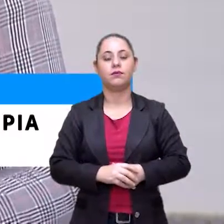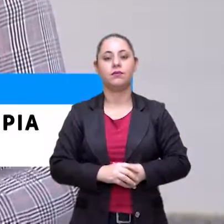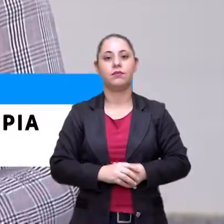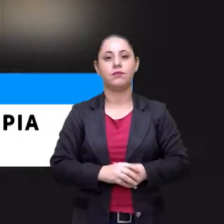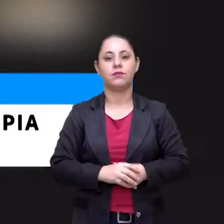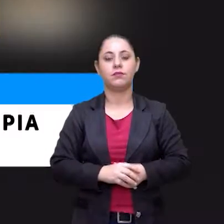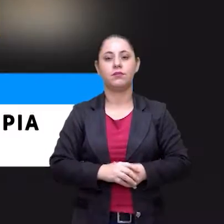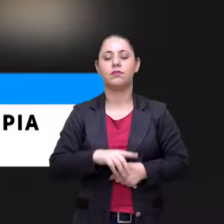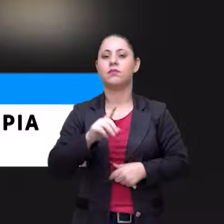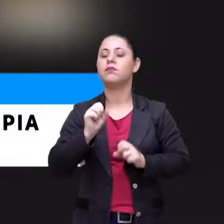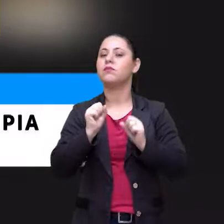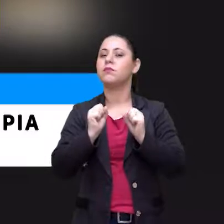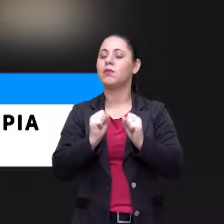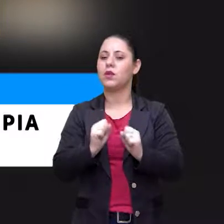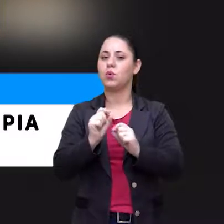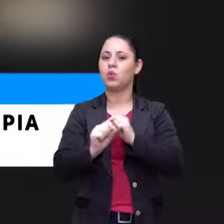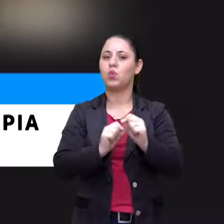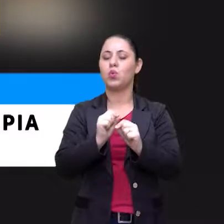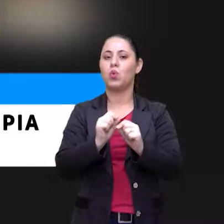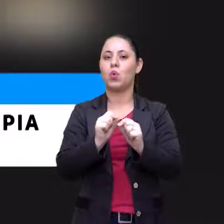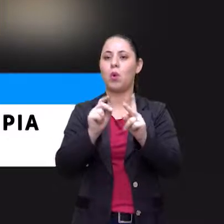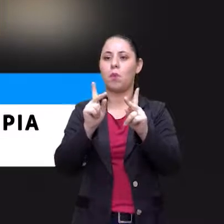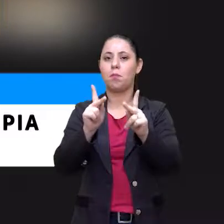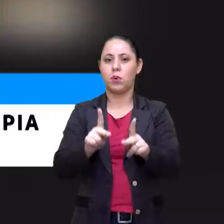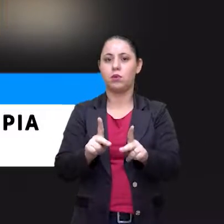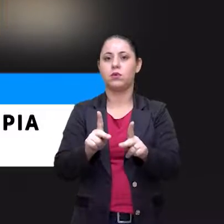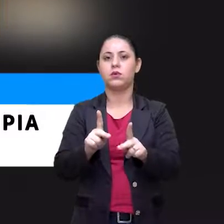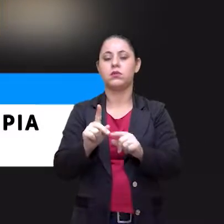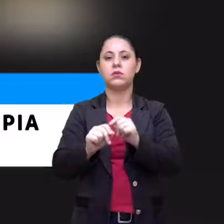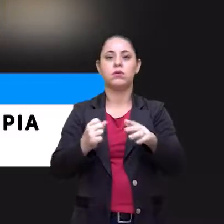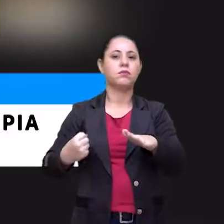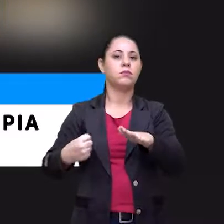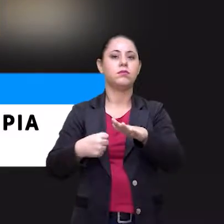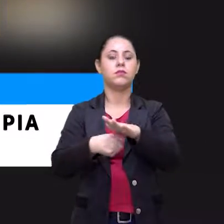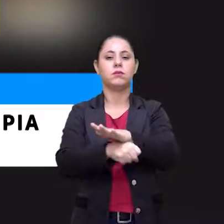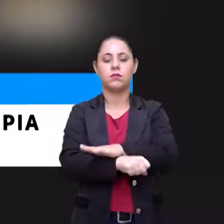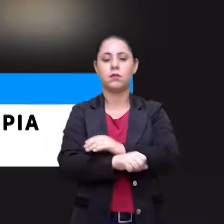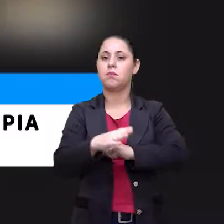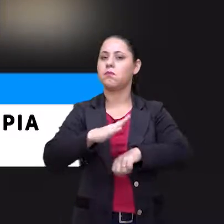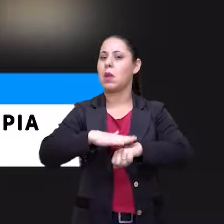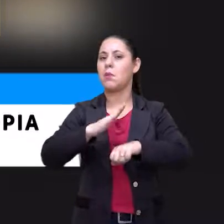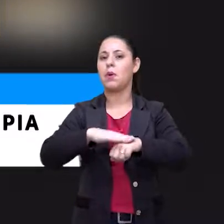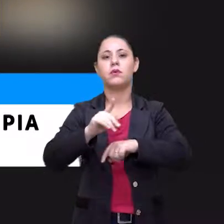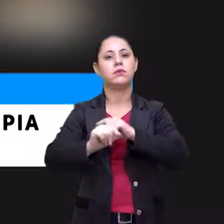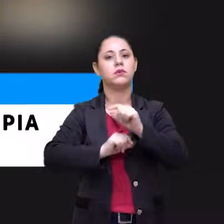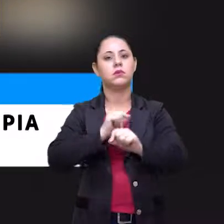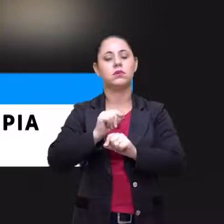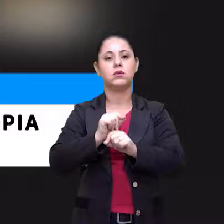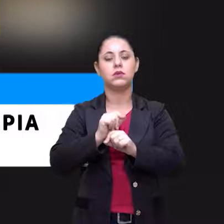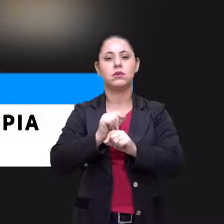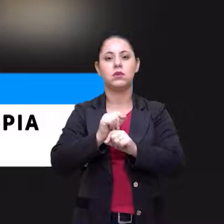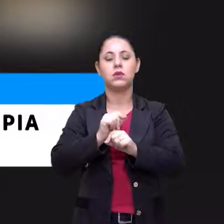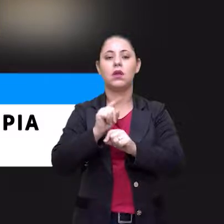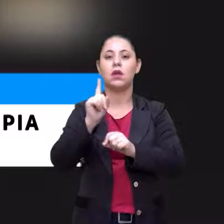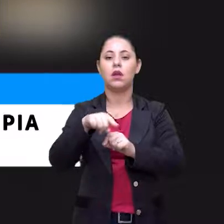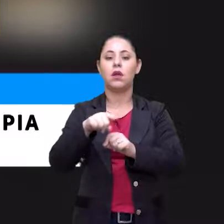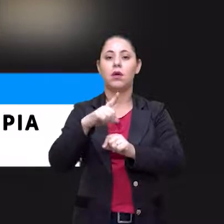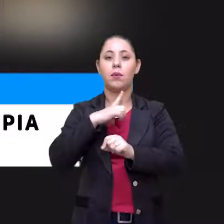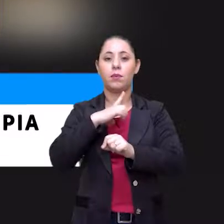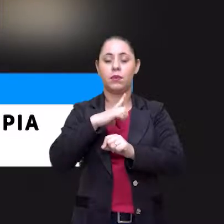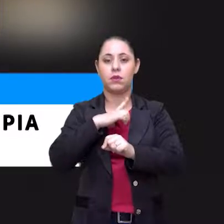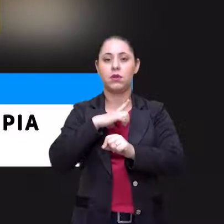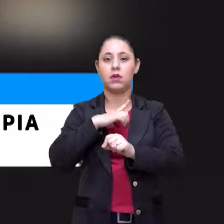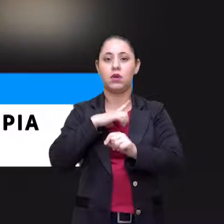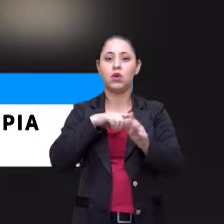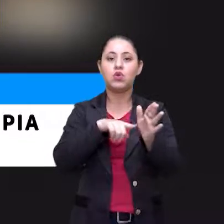particulares. Agora é preciso que o poder público implemente cada vez mais condições